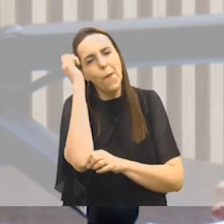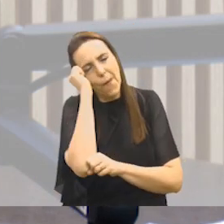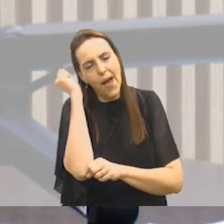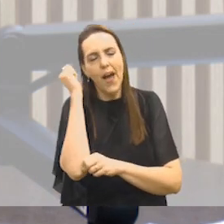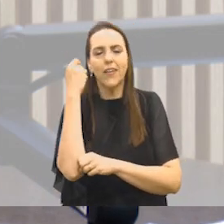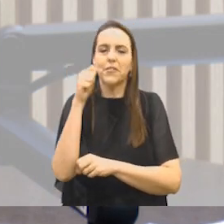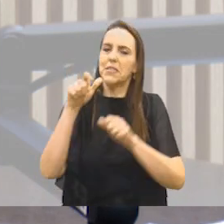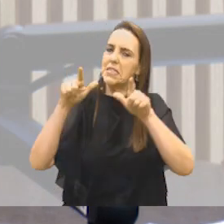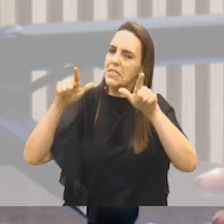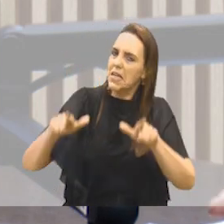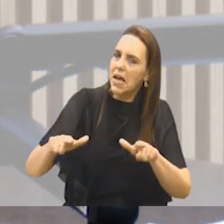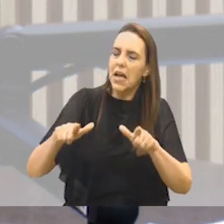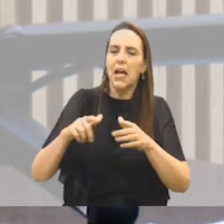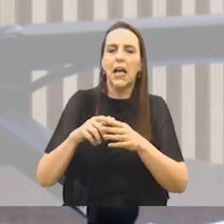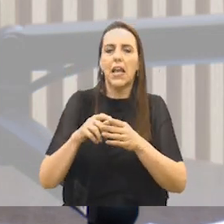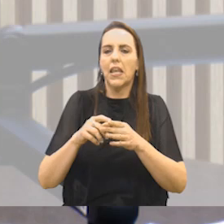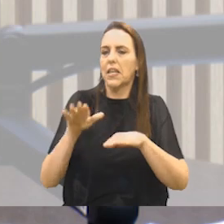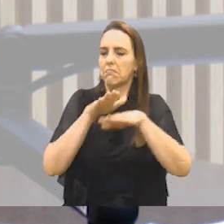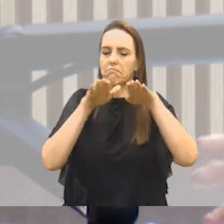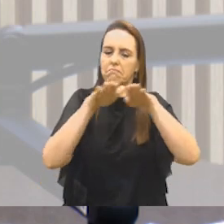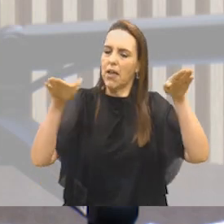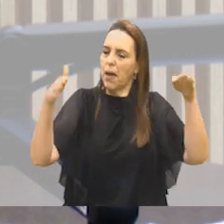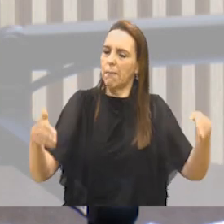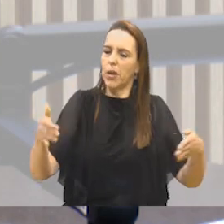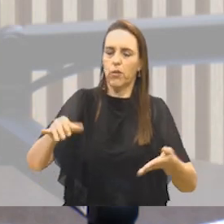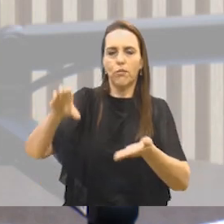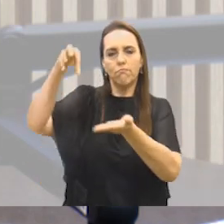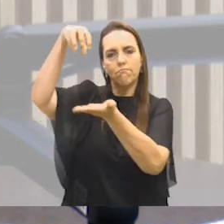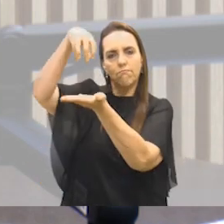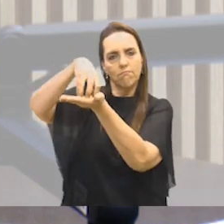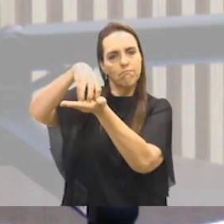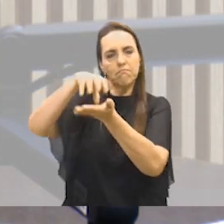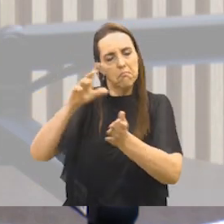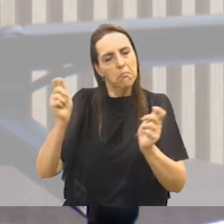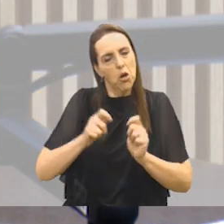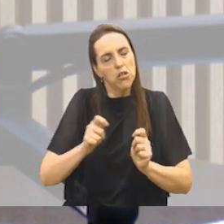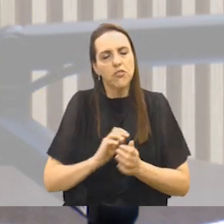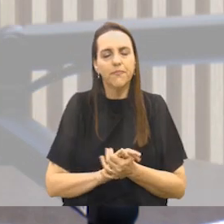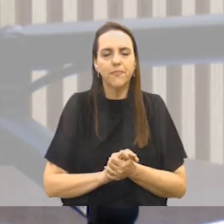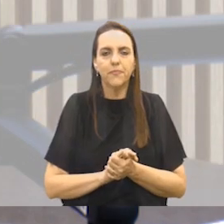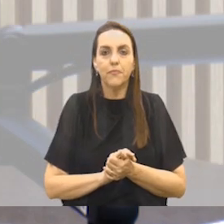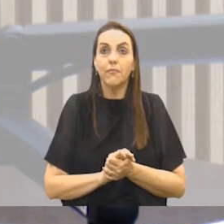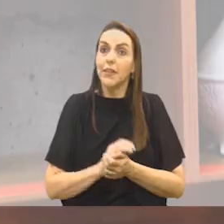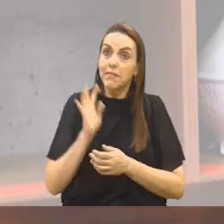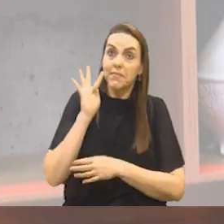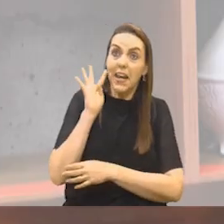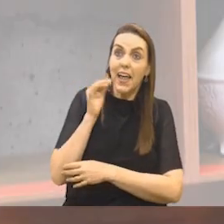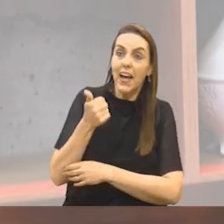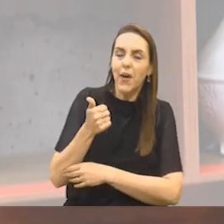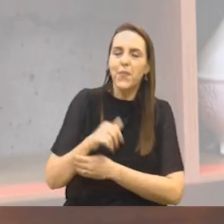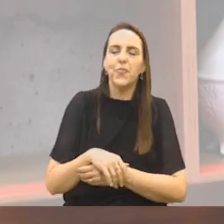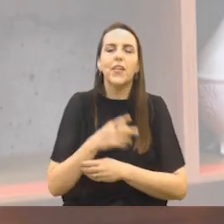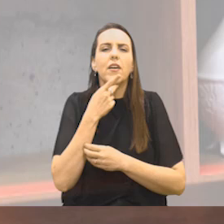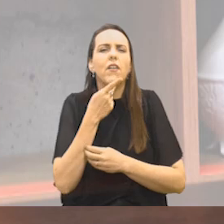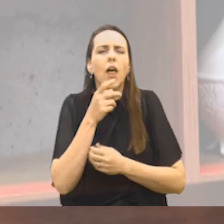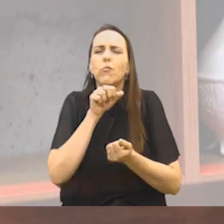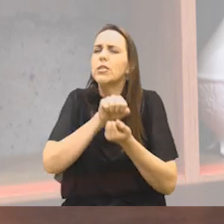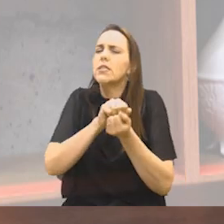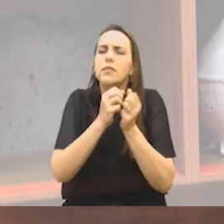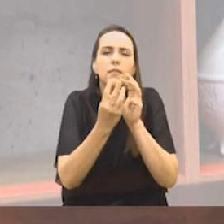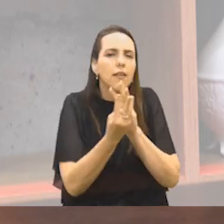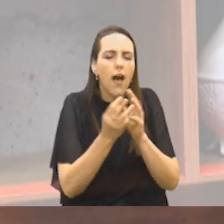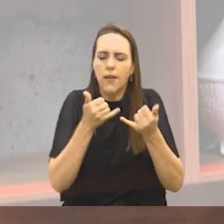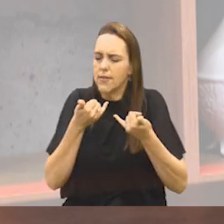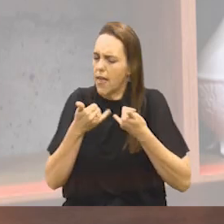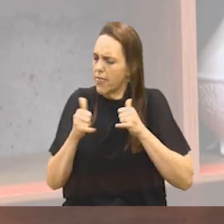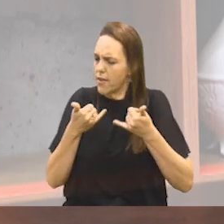Pode deixar no teu quarto, pode deixar na sala, em cima de um aparador. Bacana. Quando a gente fala de cristais,